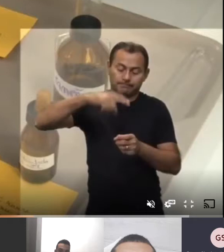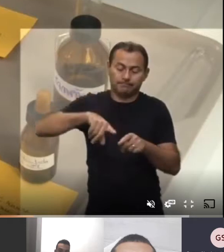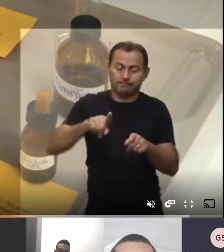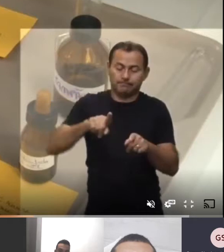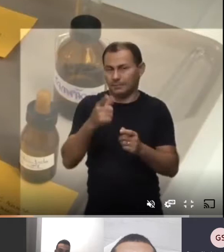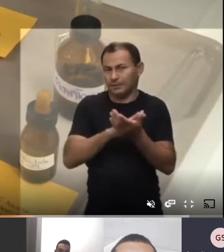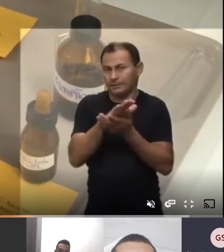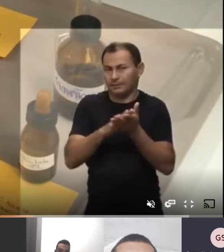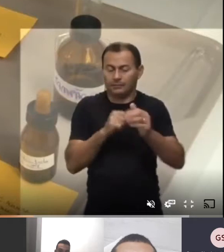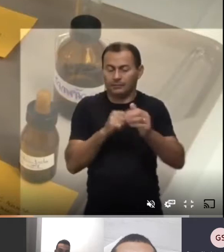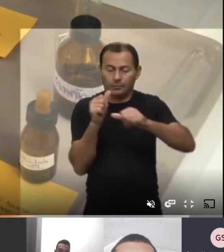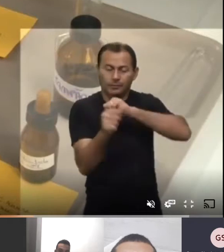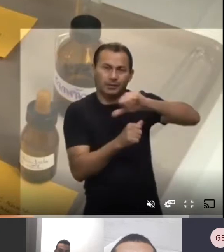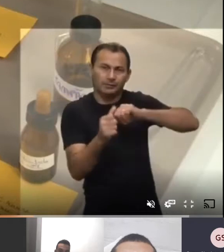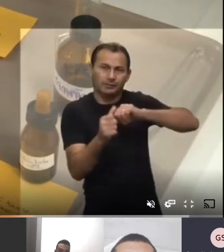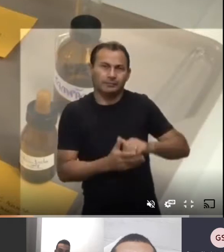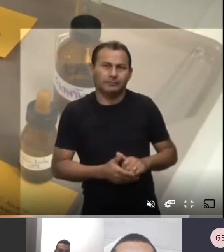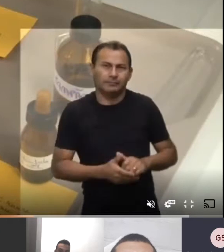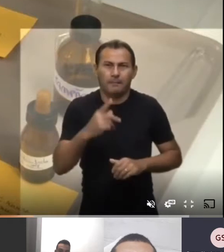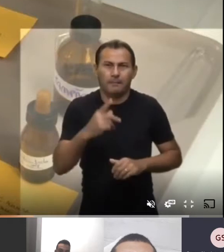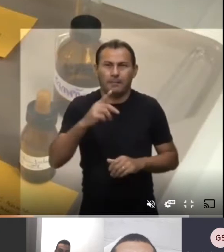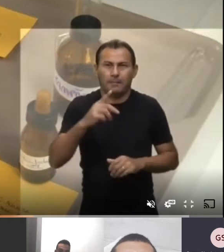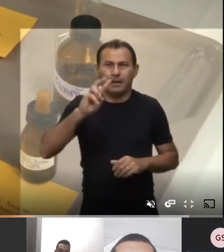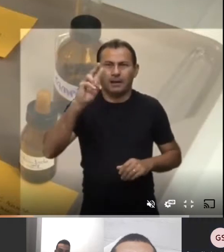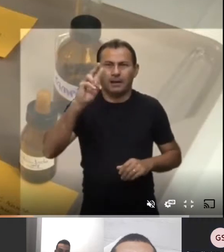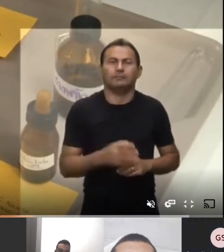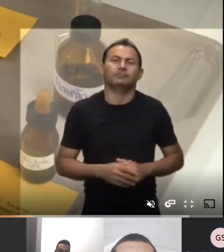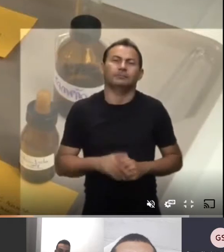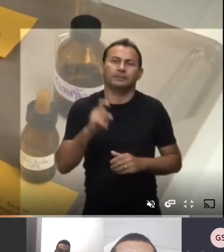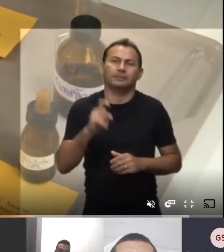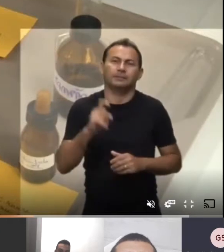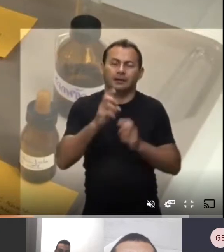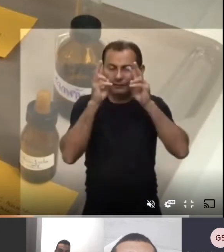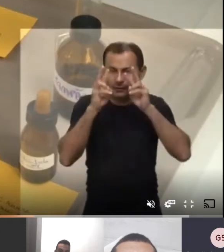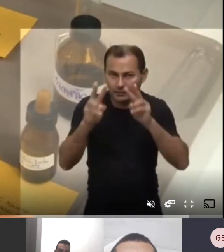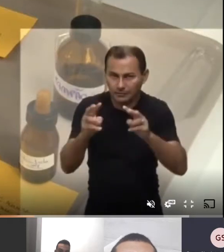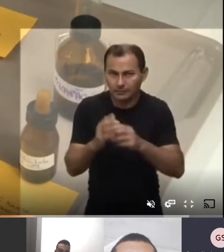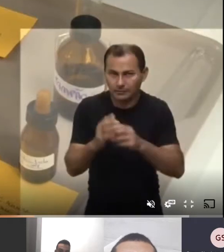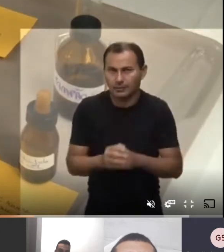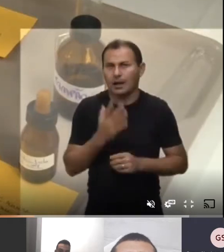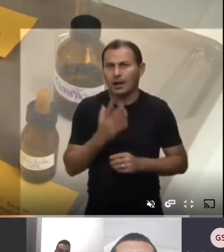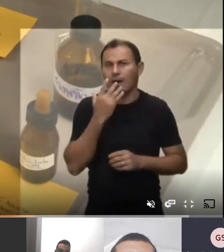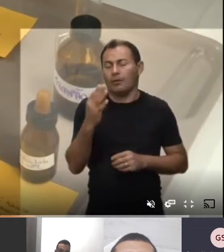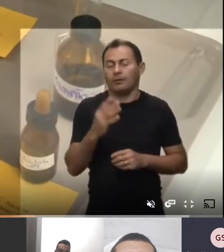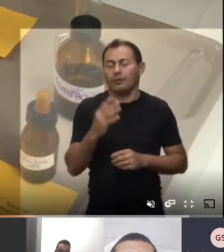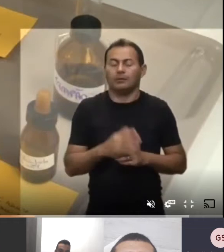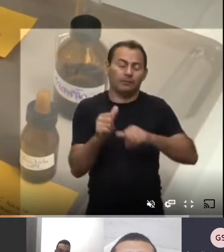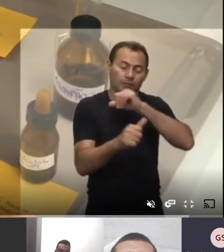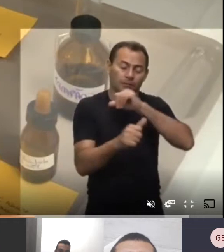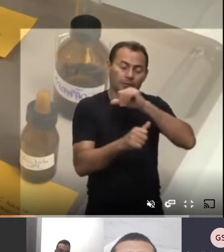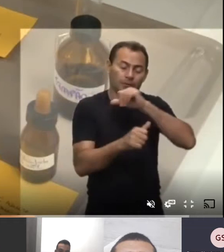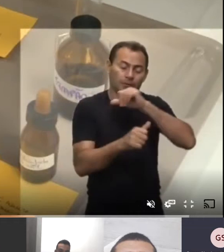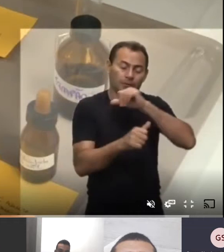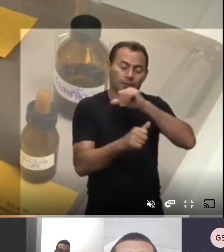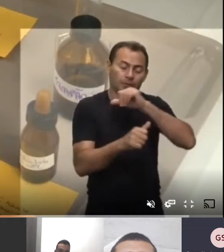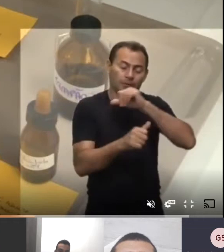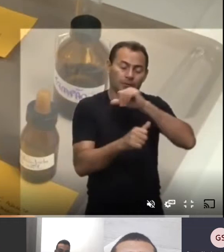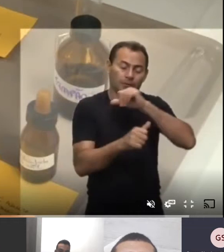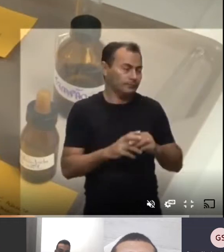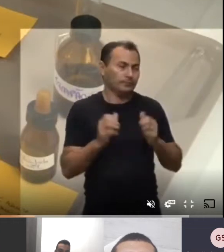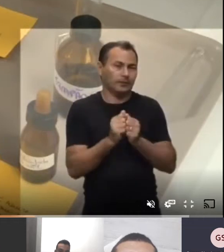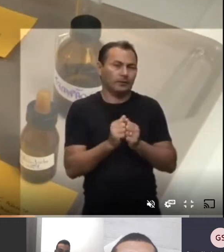E aqui mesmo colocando várias gotas de ácido, não está mudando o pH, né? Então a solução tampão, ela